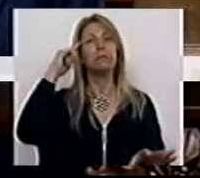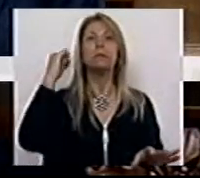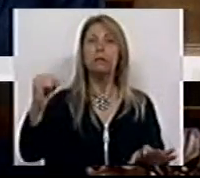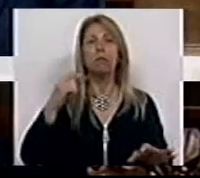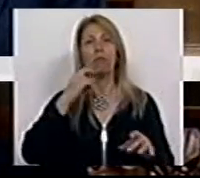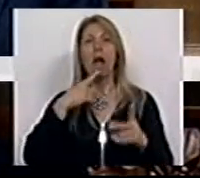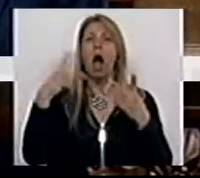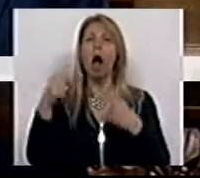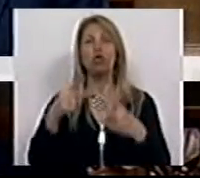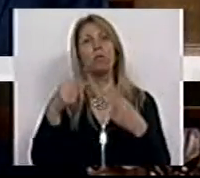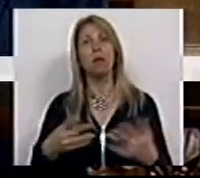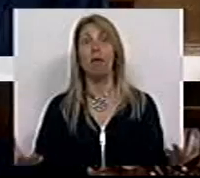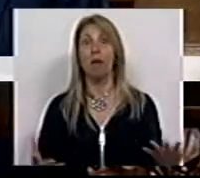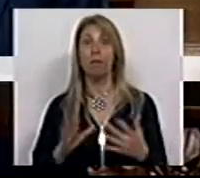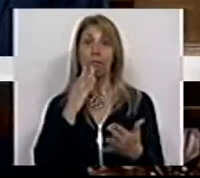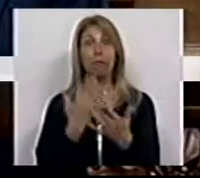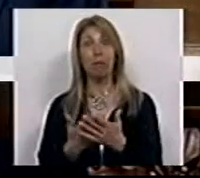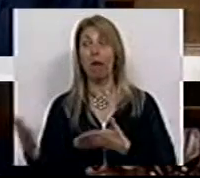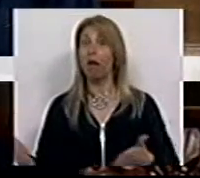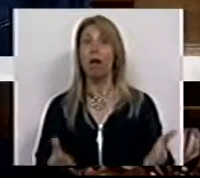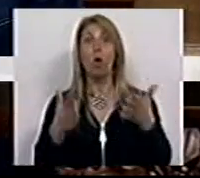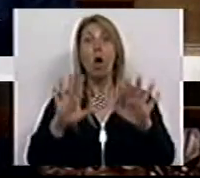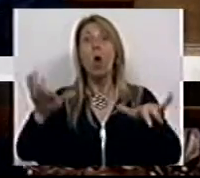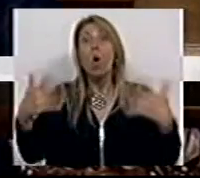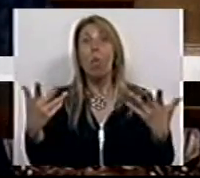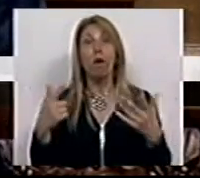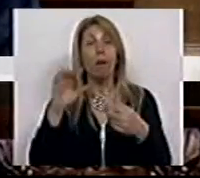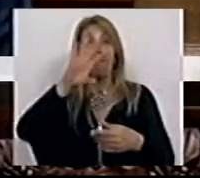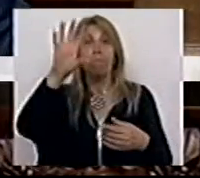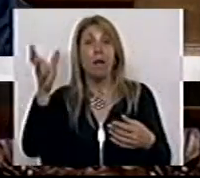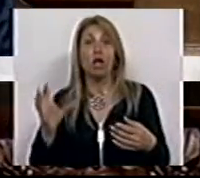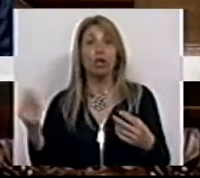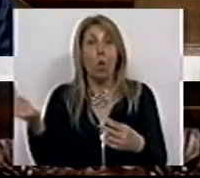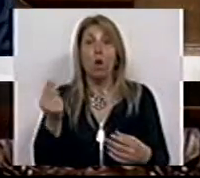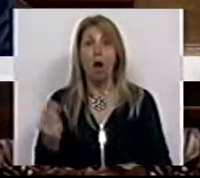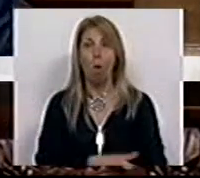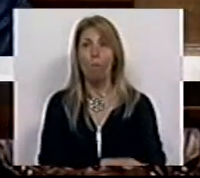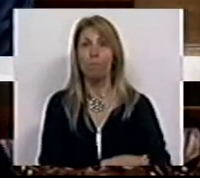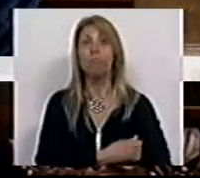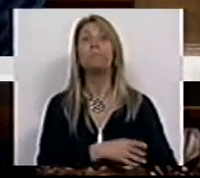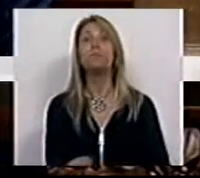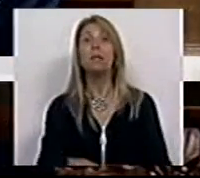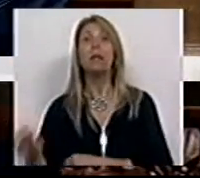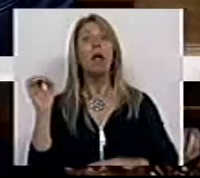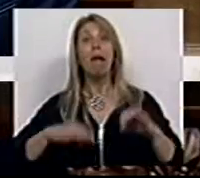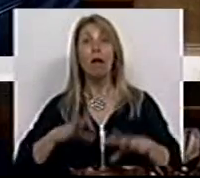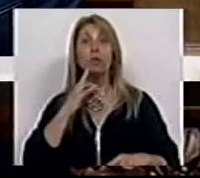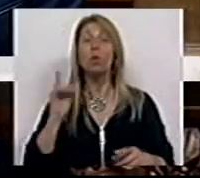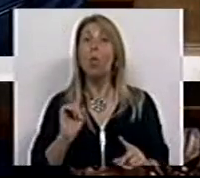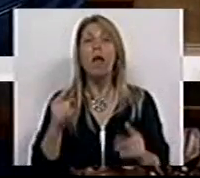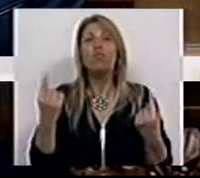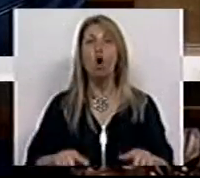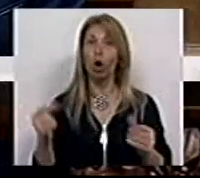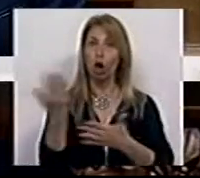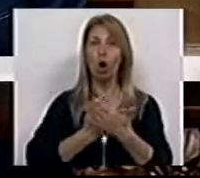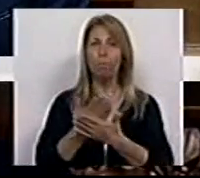nortear qualquer união. É não perceber que depois deste momento o que estará em causa não será mais só a economia, mas